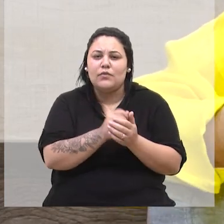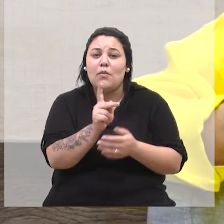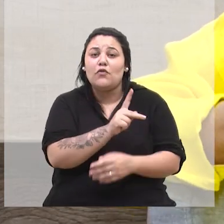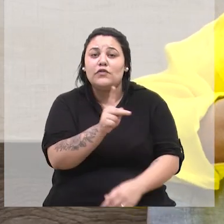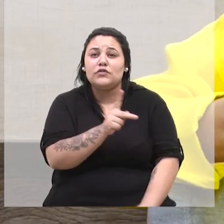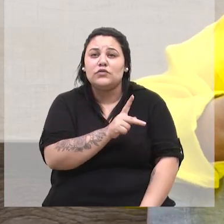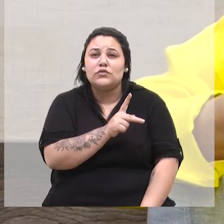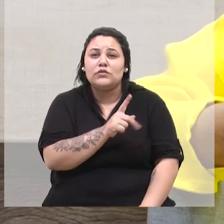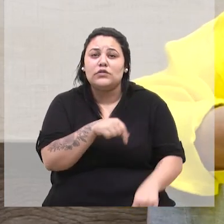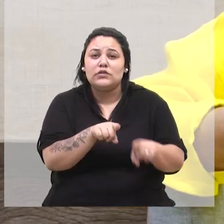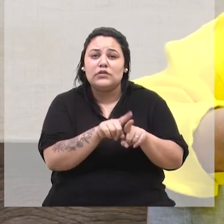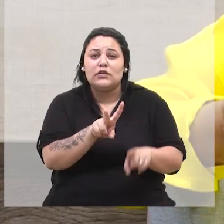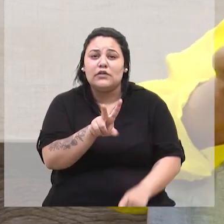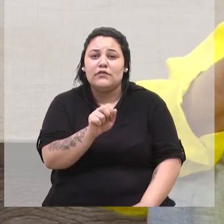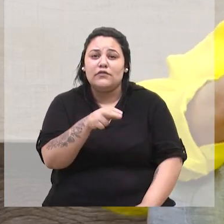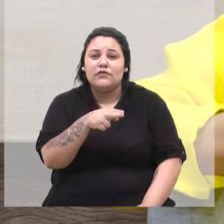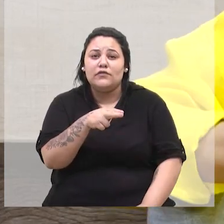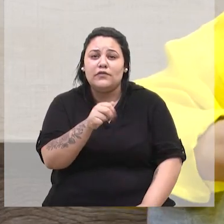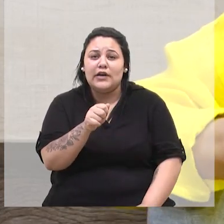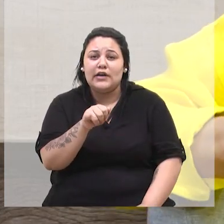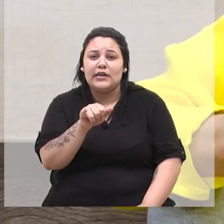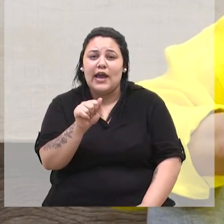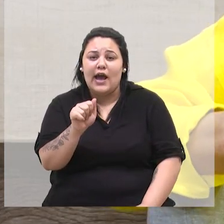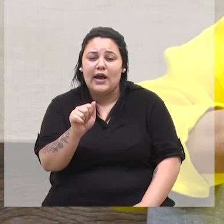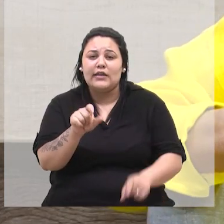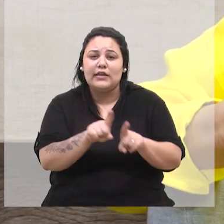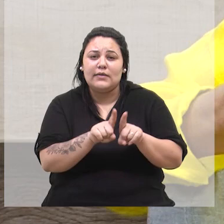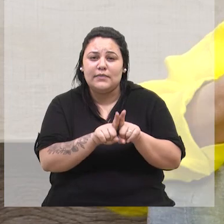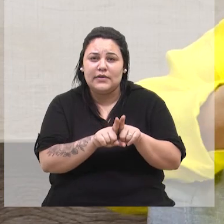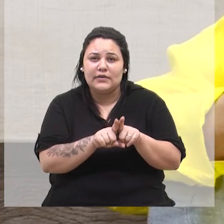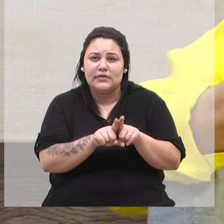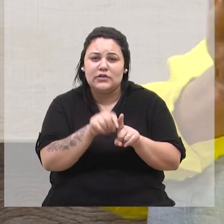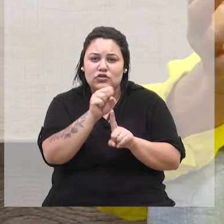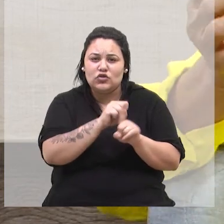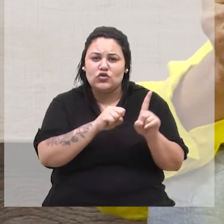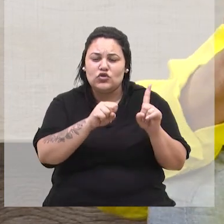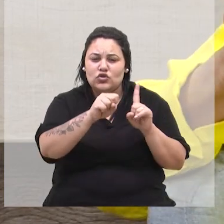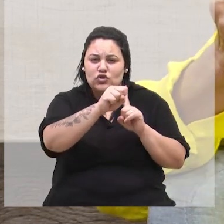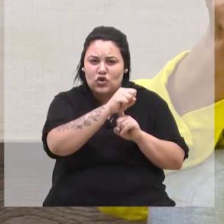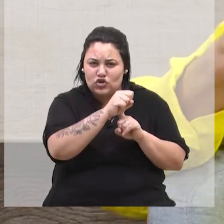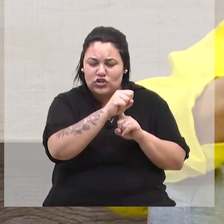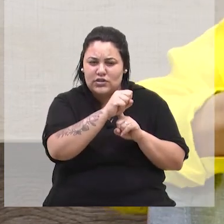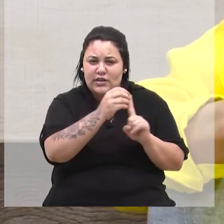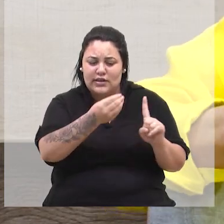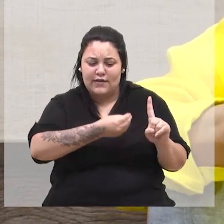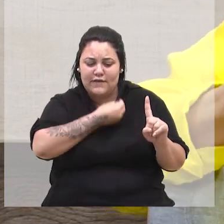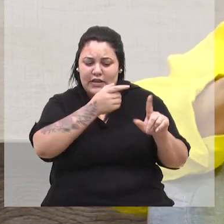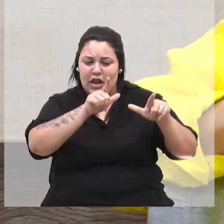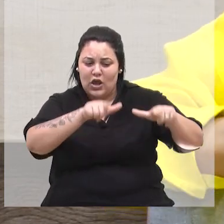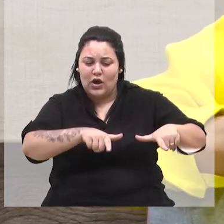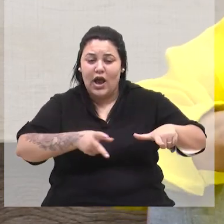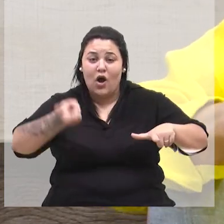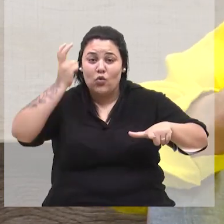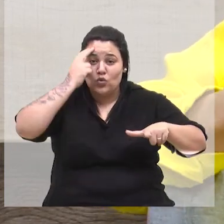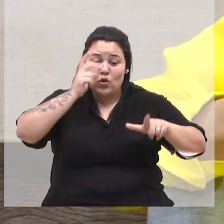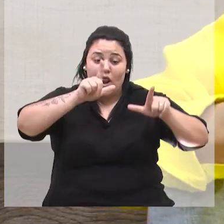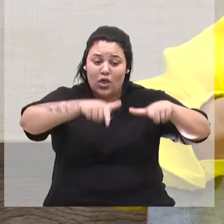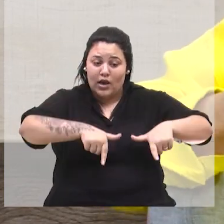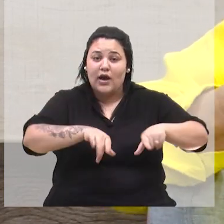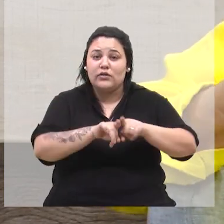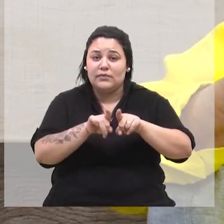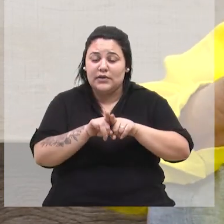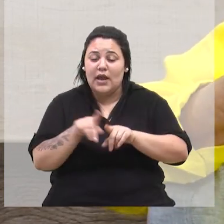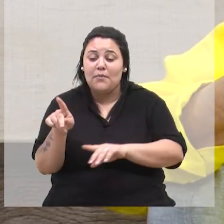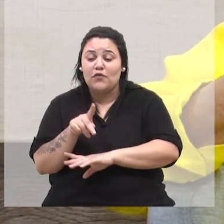professora Vânia Herédia sobre a sociologia da vida local, da cultura local,